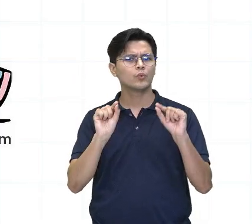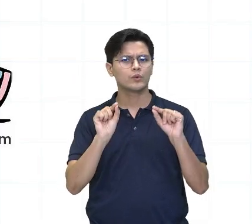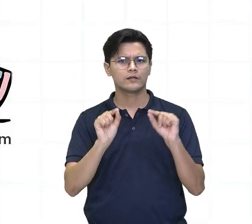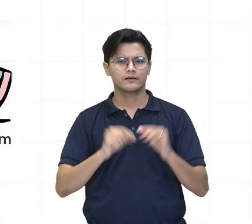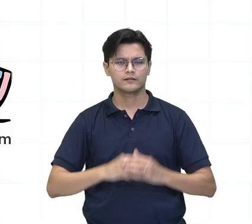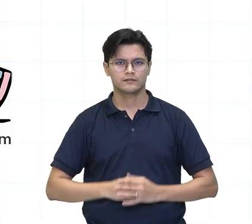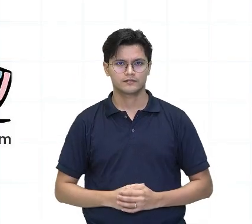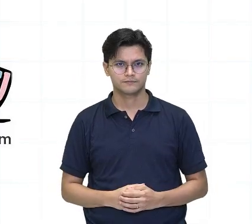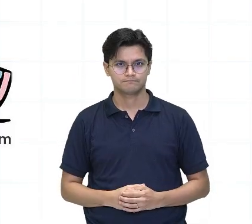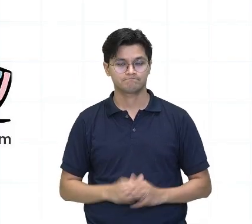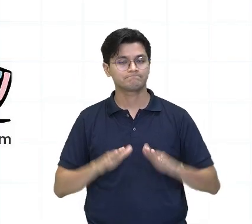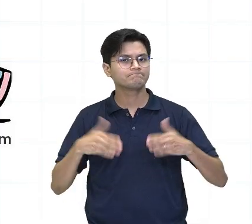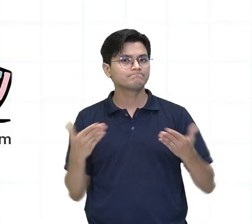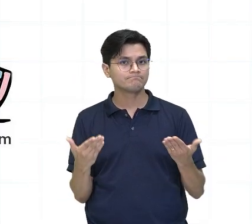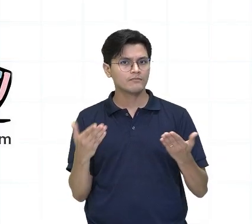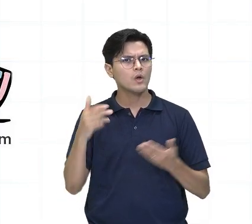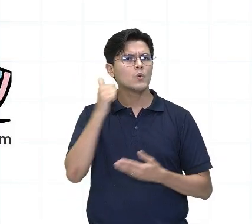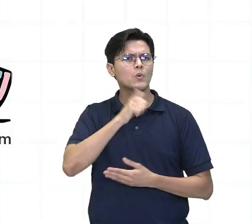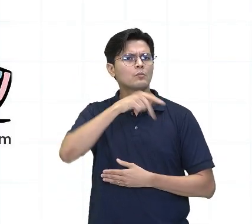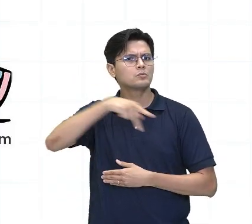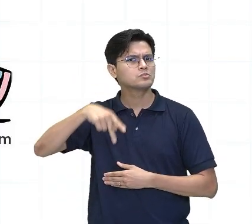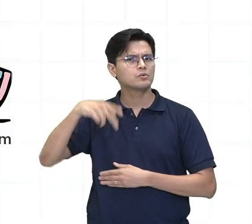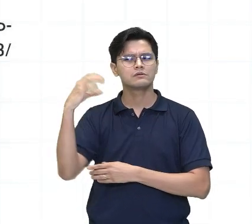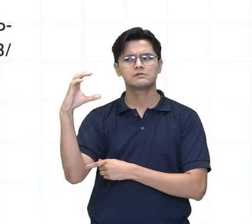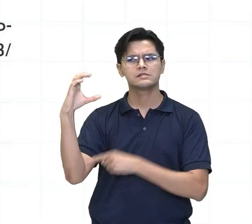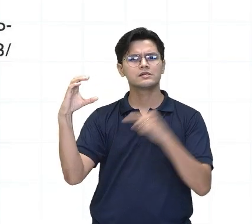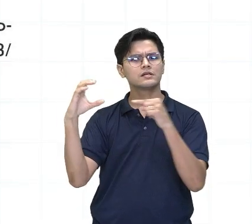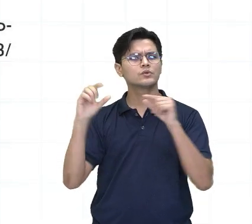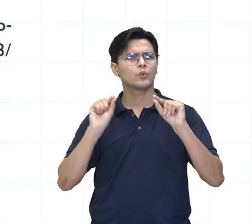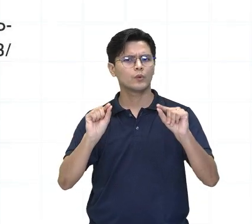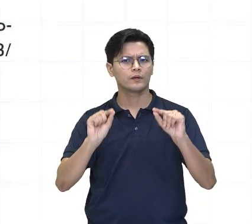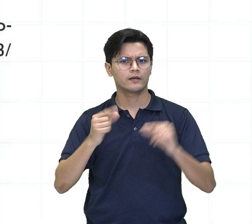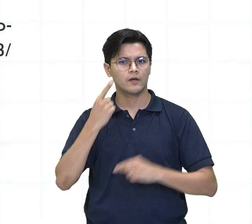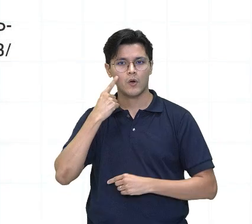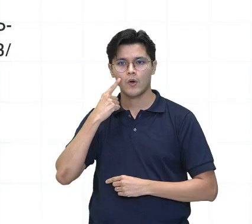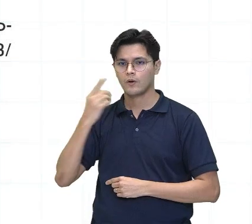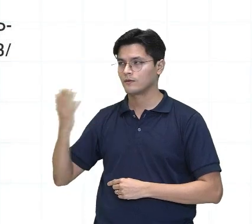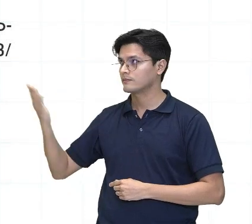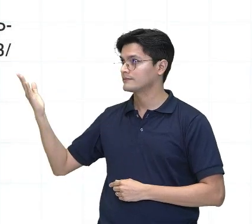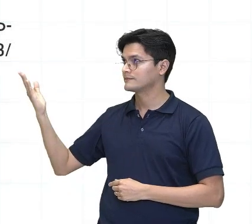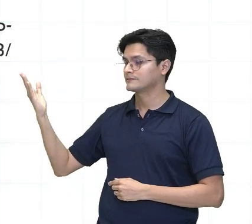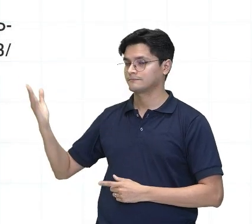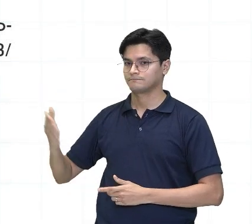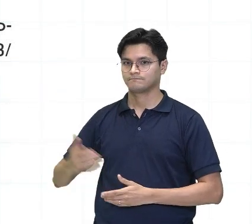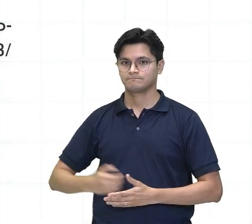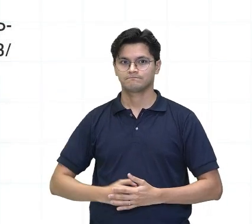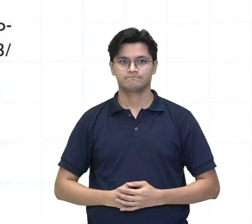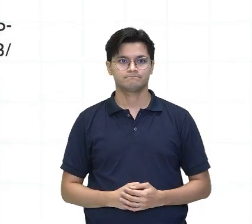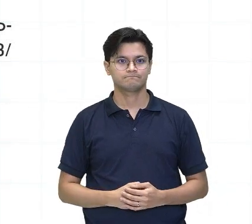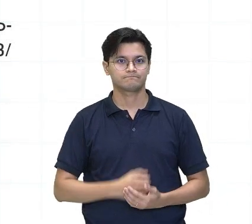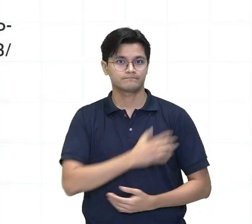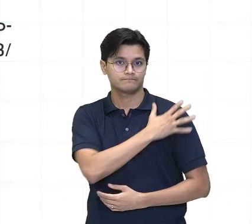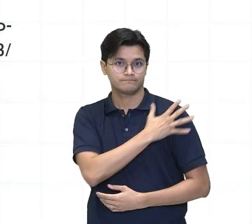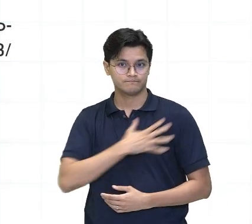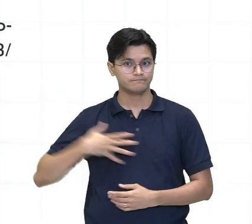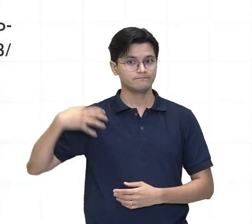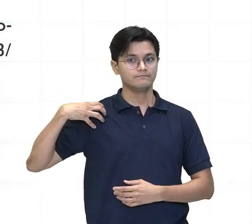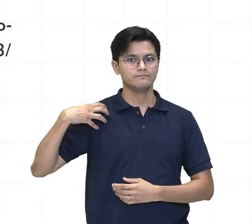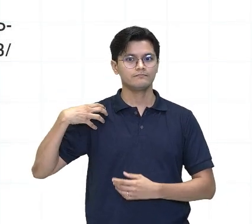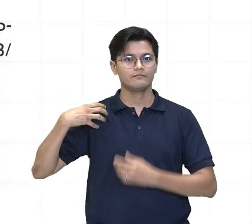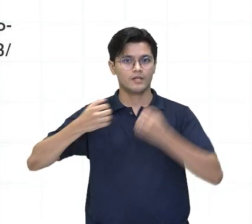ciência, professora? Vamos lá verificar o que é ciência. Olha, Aristóteles definiu a